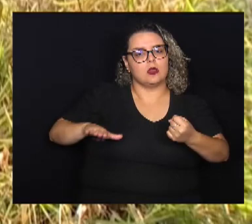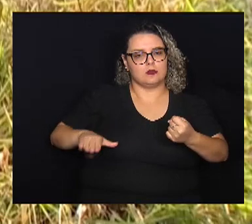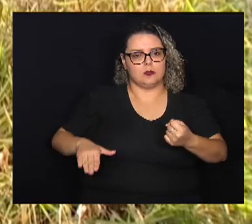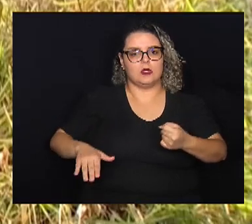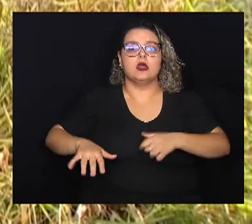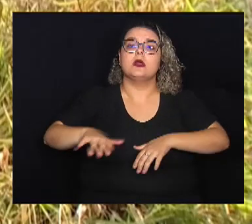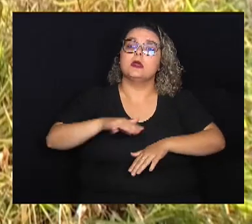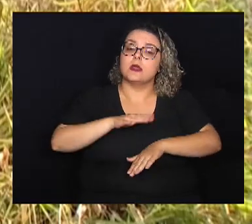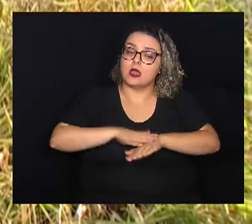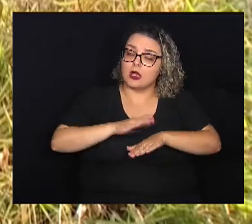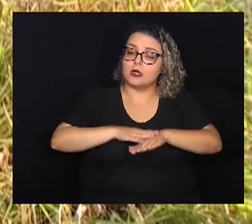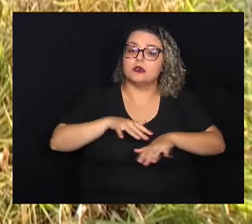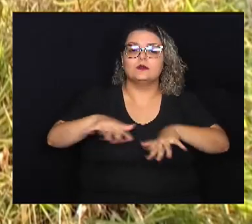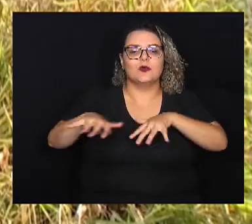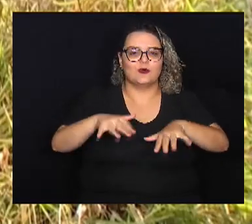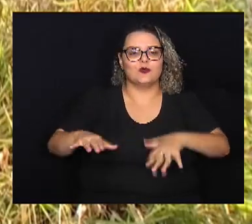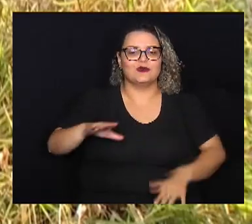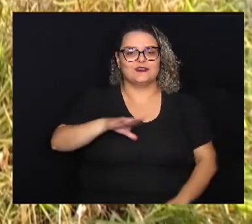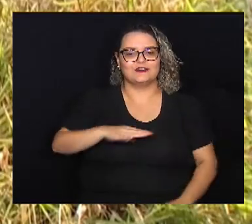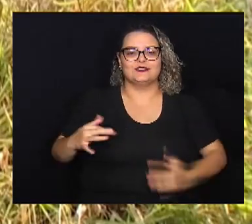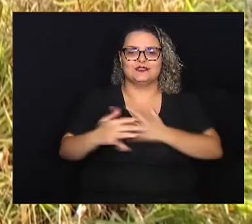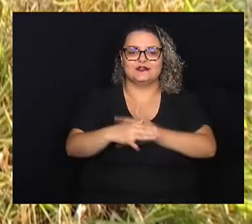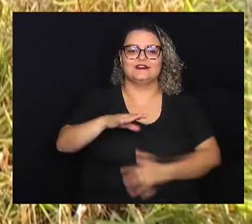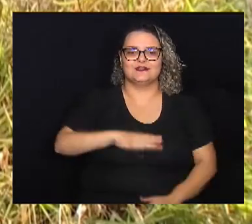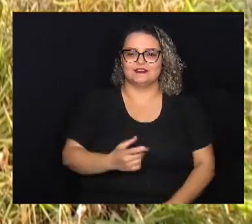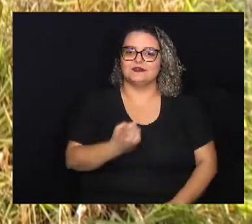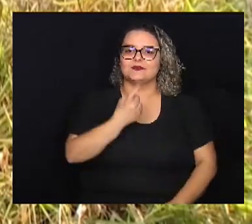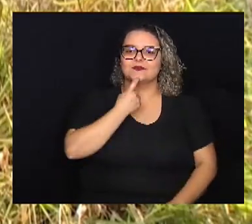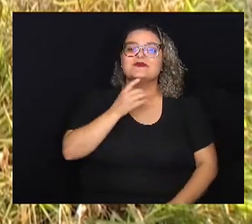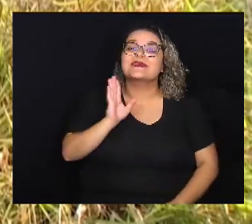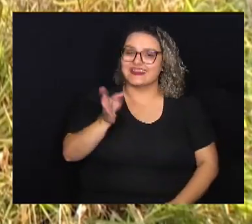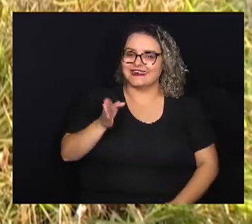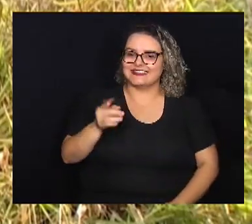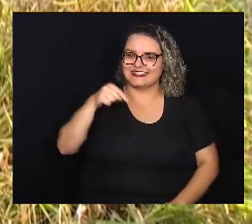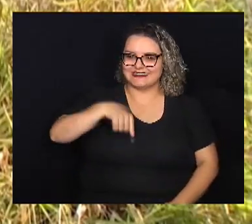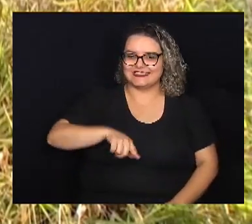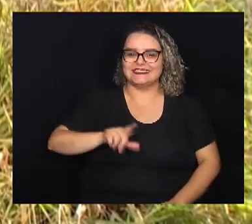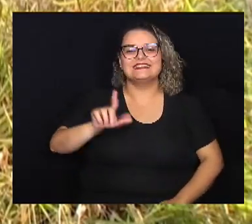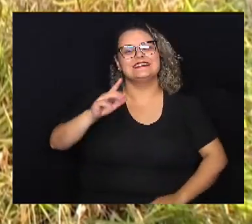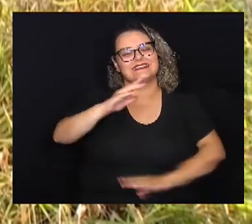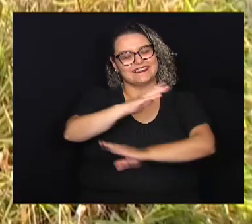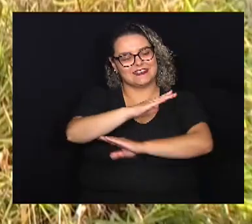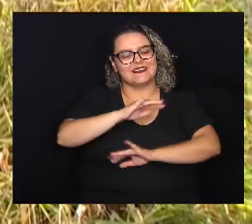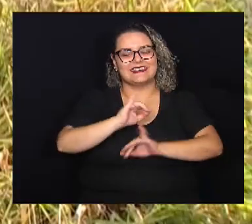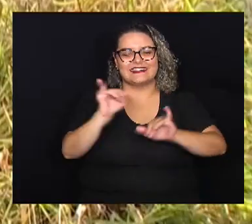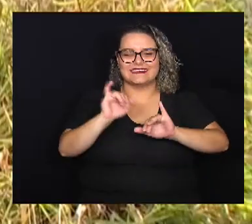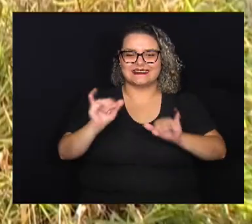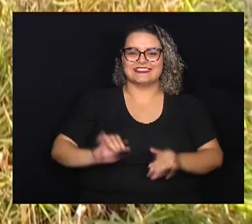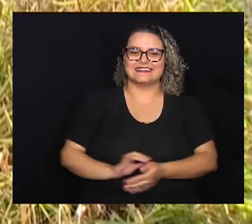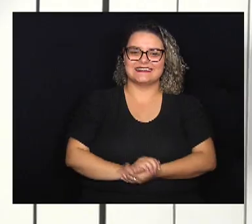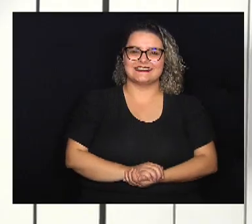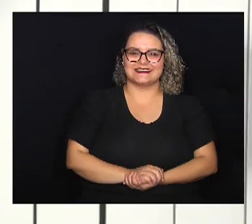Mobilidade Urbana na cidade de Campinas. É já já, aqui no Câmara Notícia.